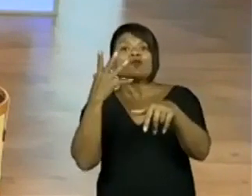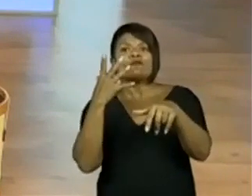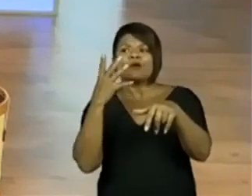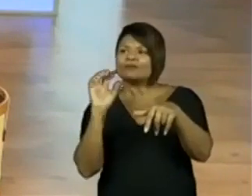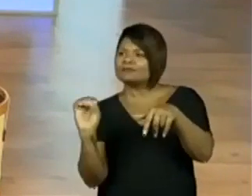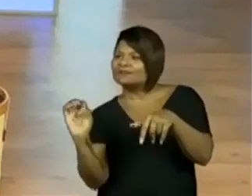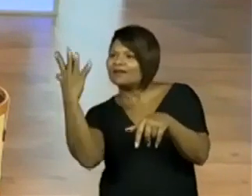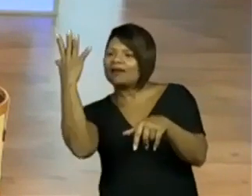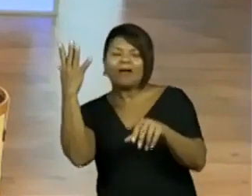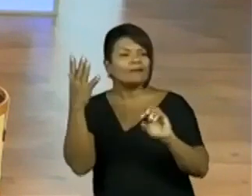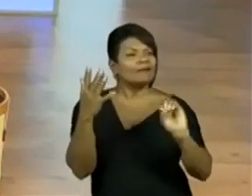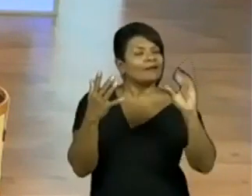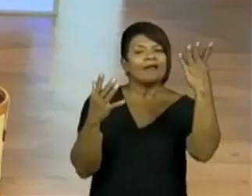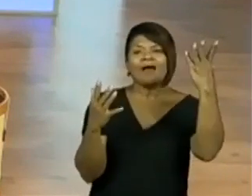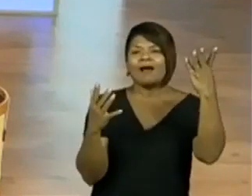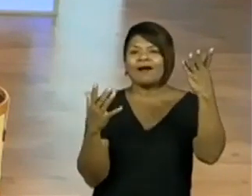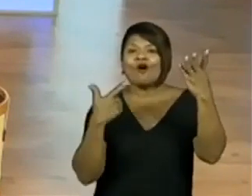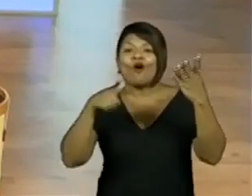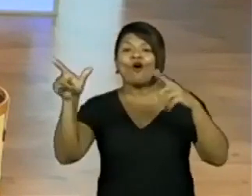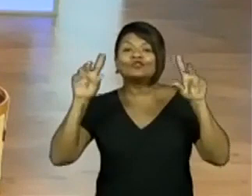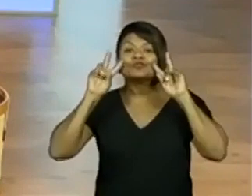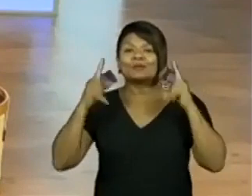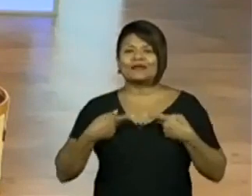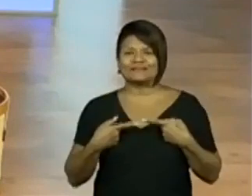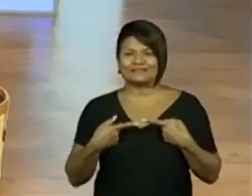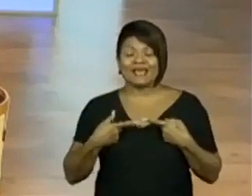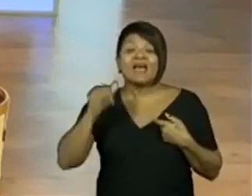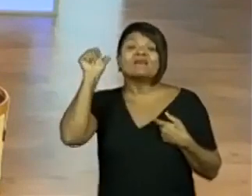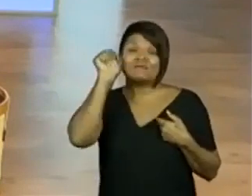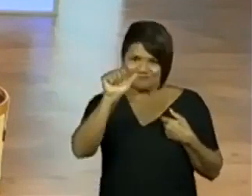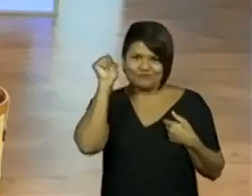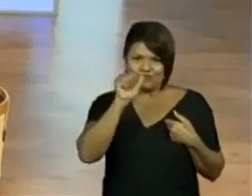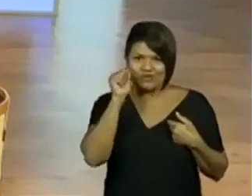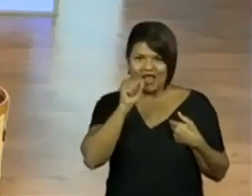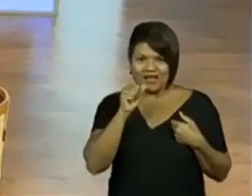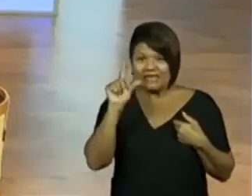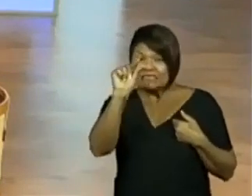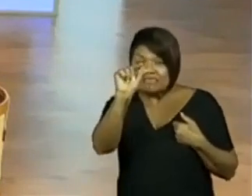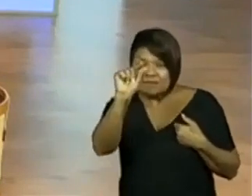Então, a mulher colheu sementes.